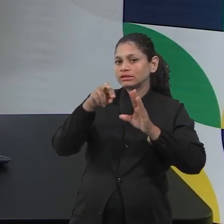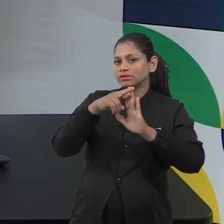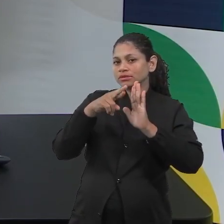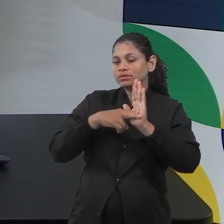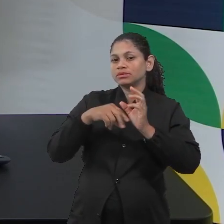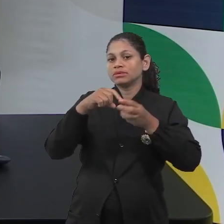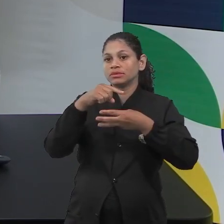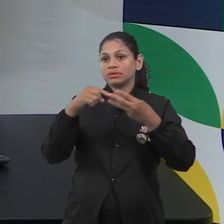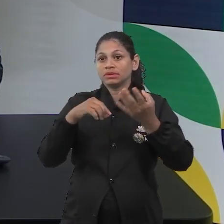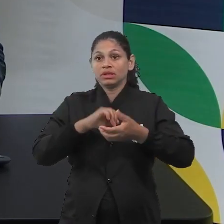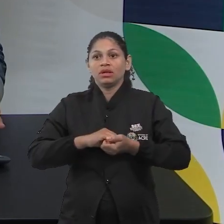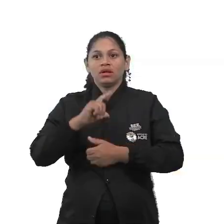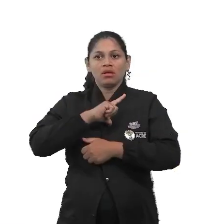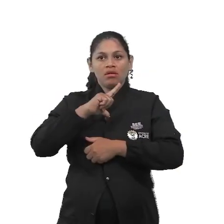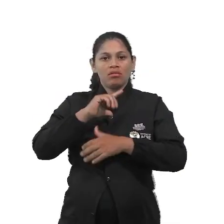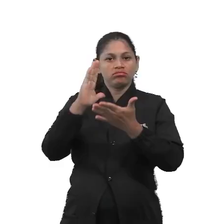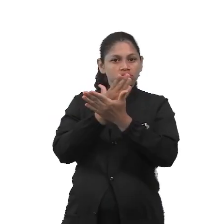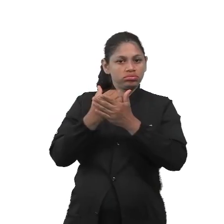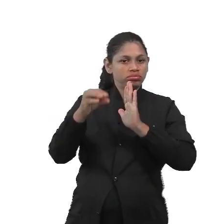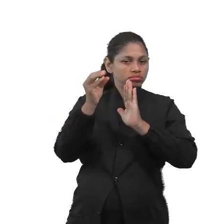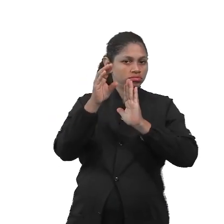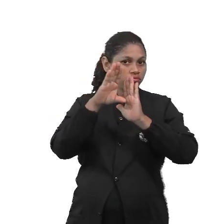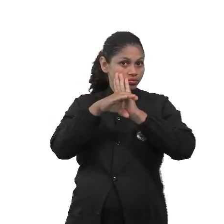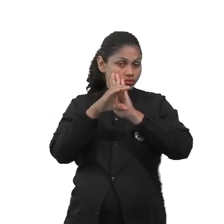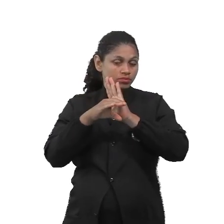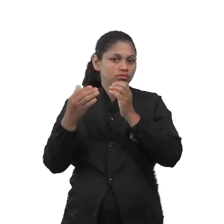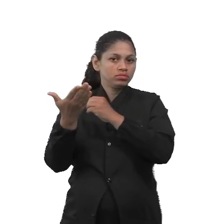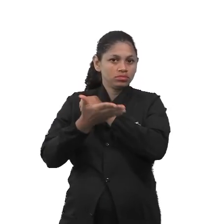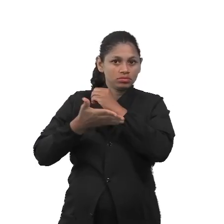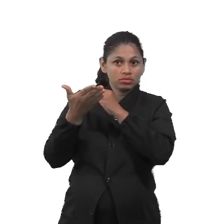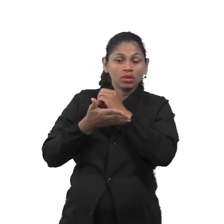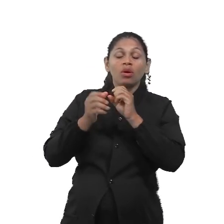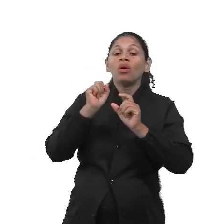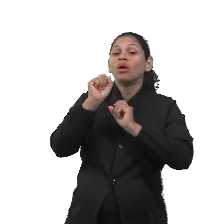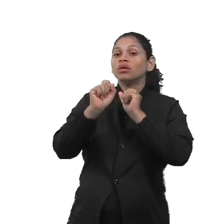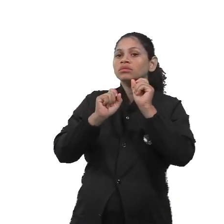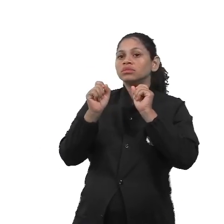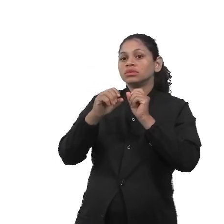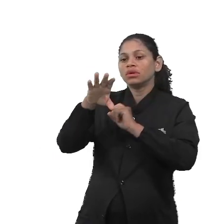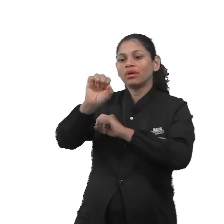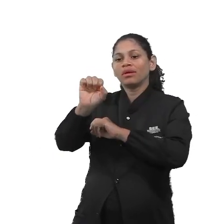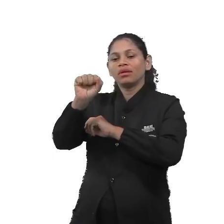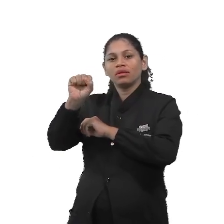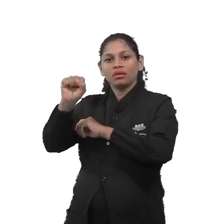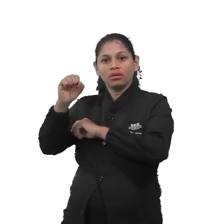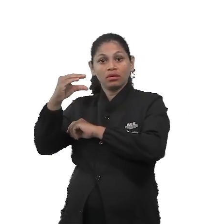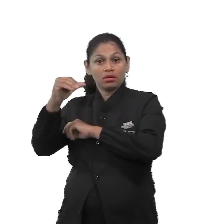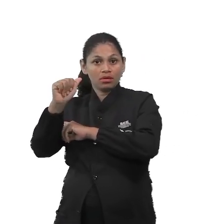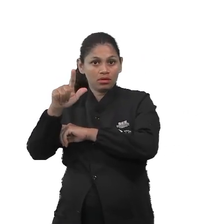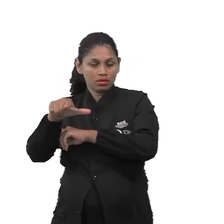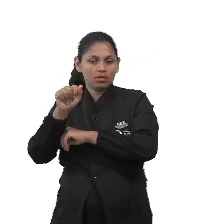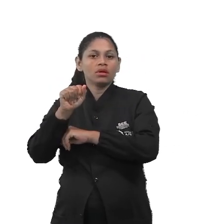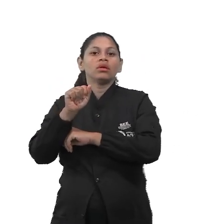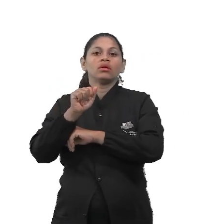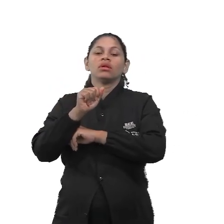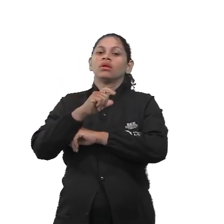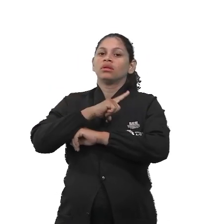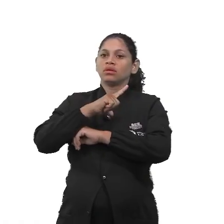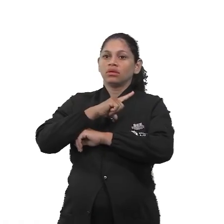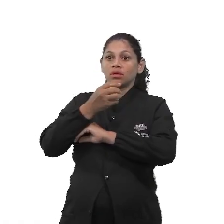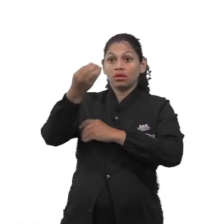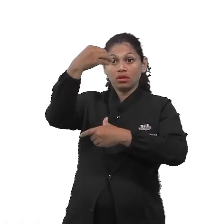Eu tenho aqui alguns conceitos básicos sobre escala. Vamos entender que a escala vai aparecer em 3 níveis, tá bom? Essa escala vai aparecer dentro de